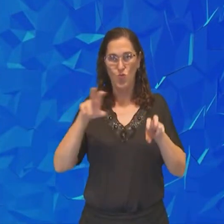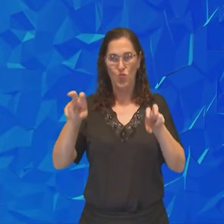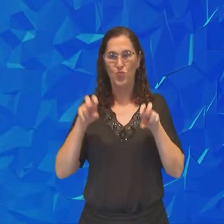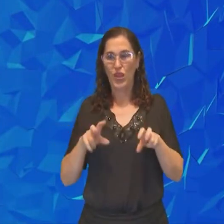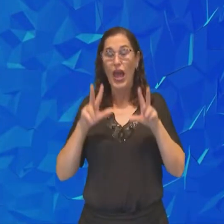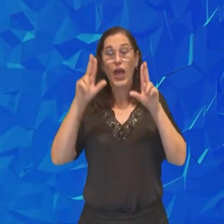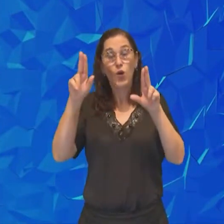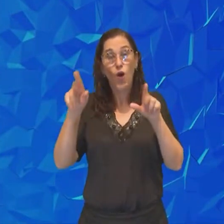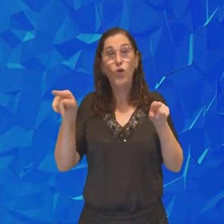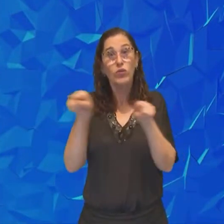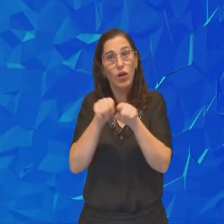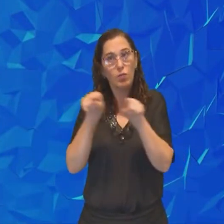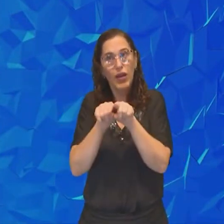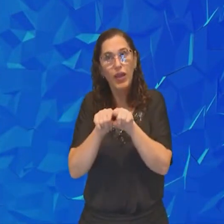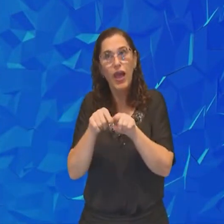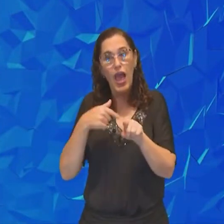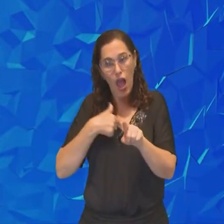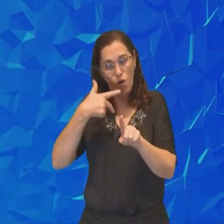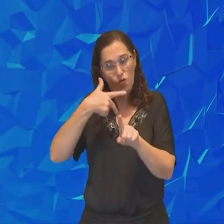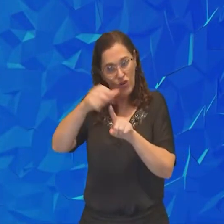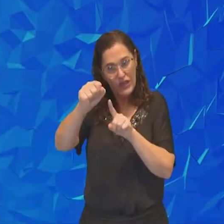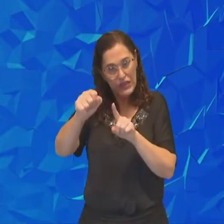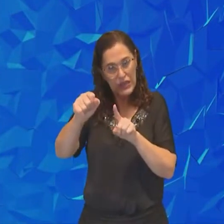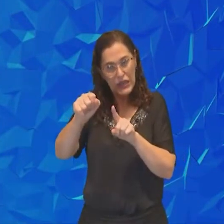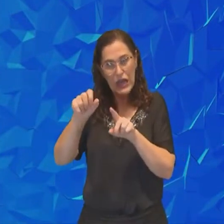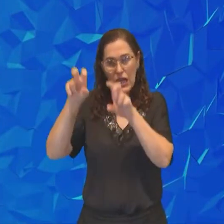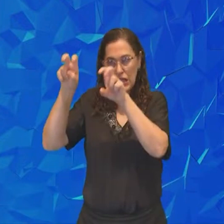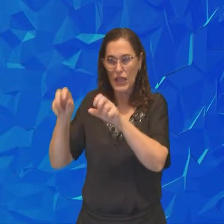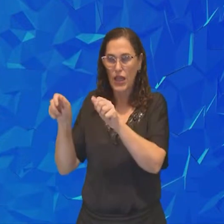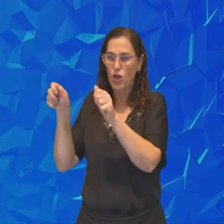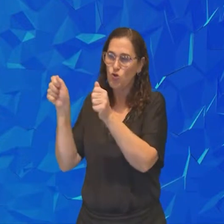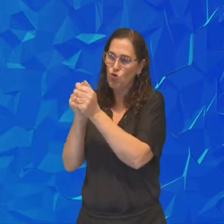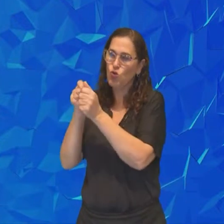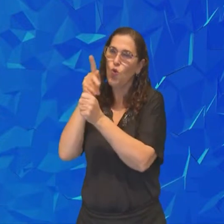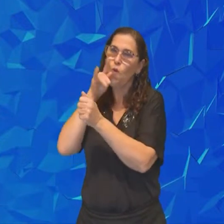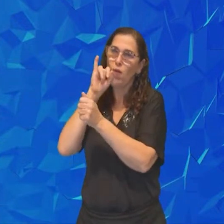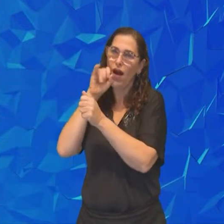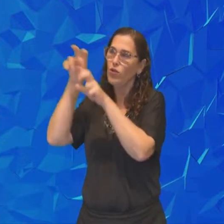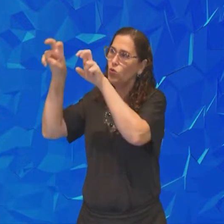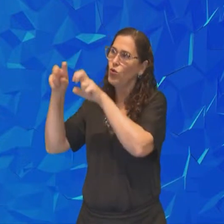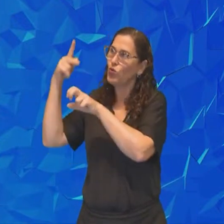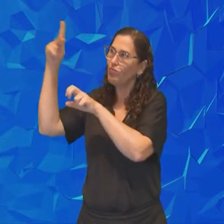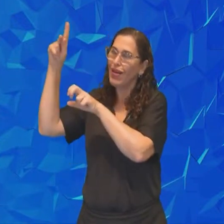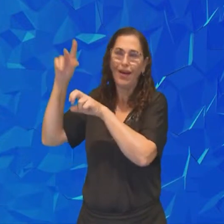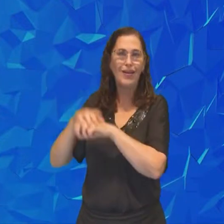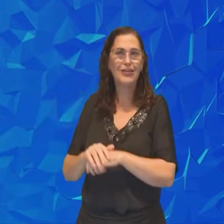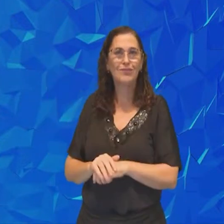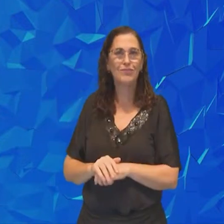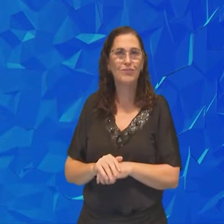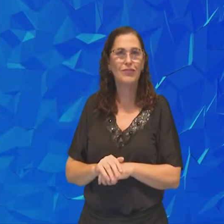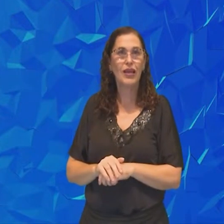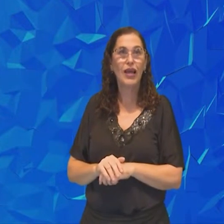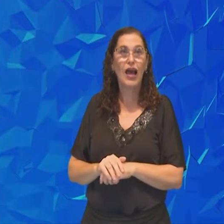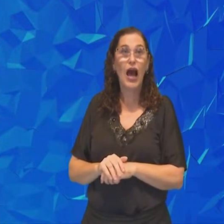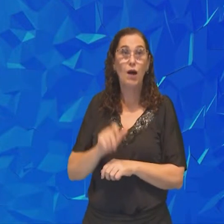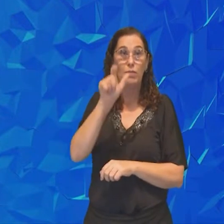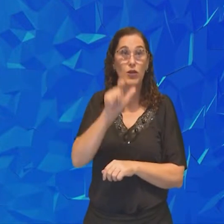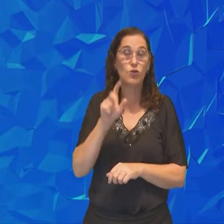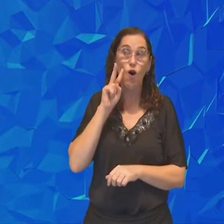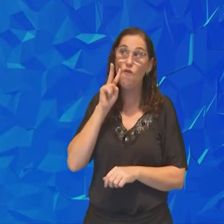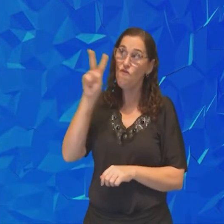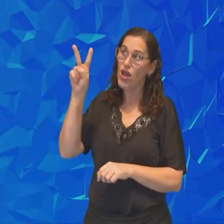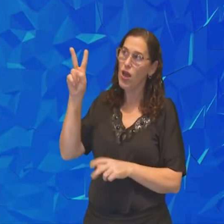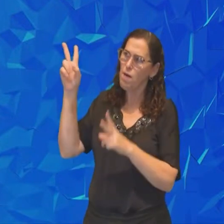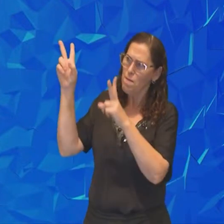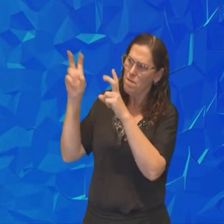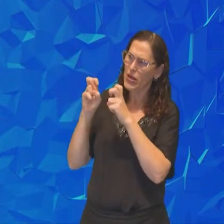assim como também eu venci e me sentei com meu Pai no seu trono. Quem tem ouvidos,